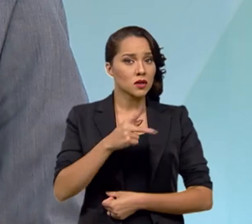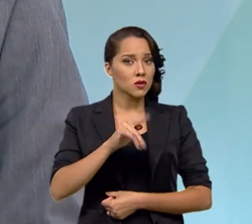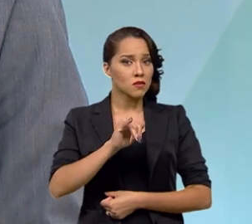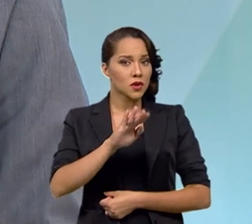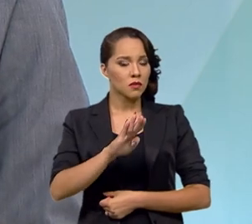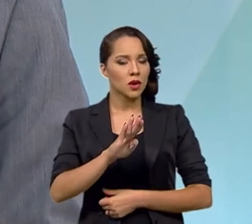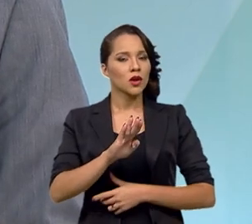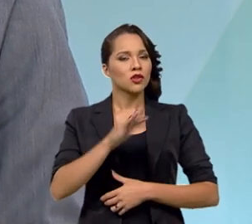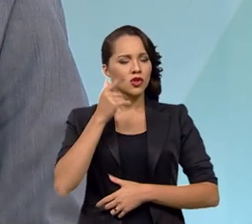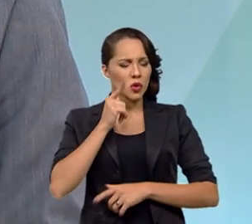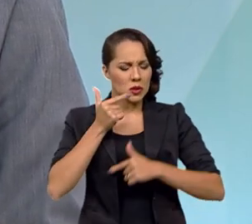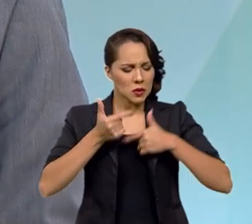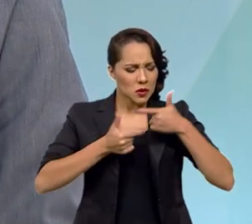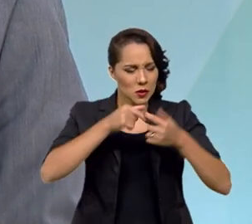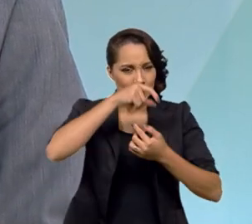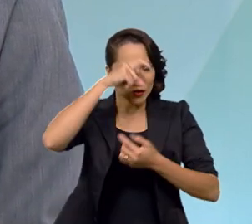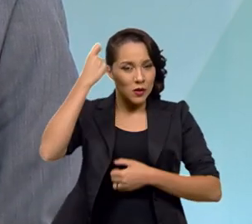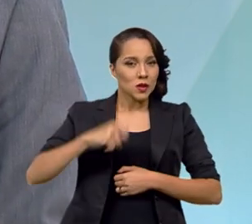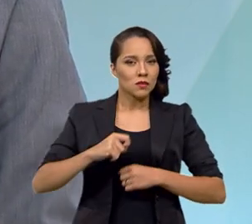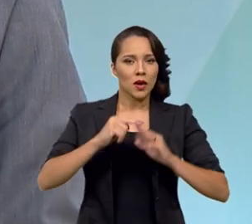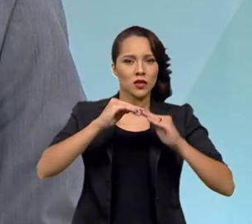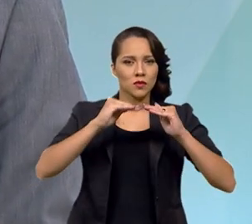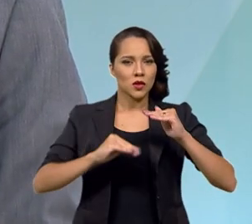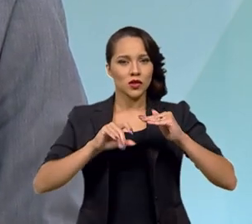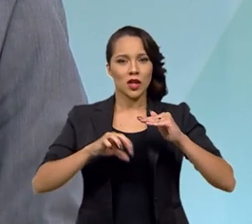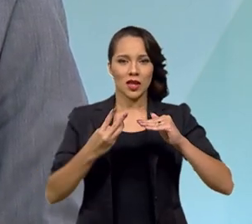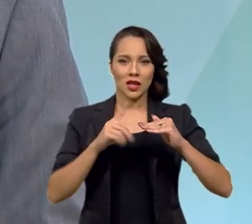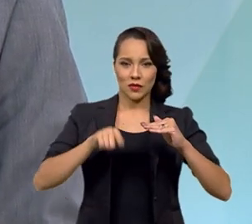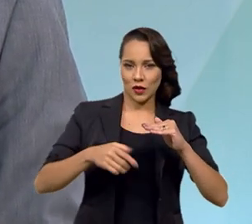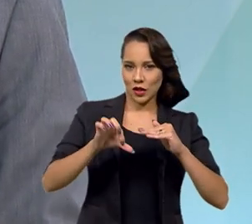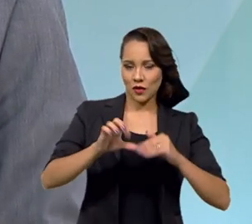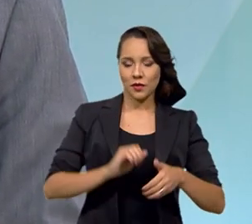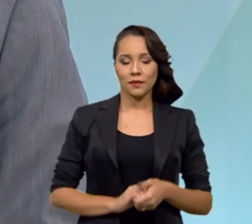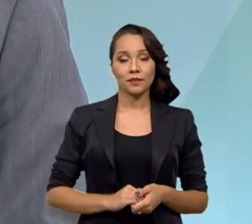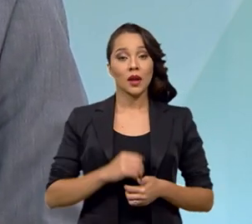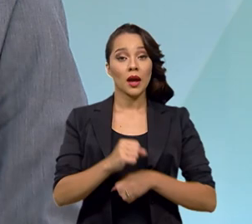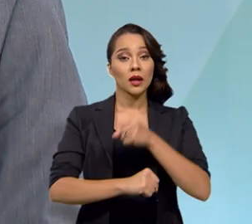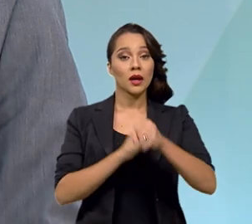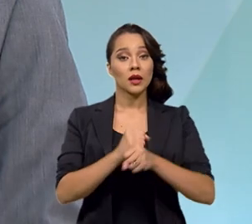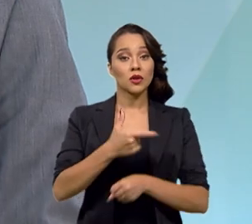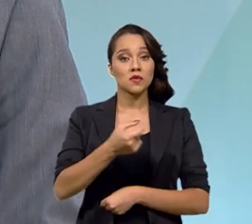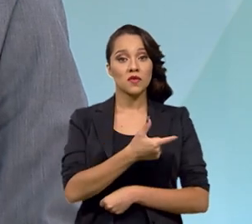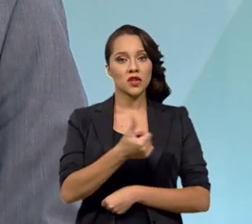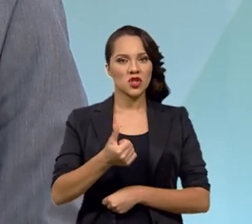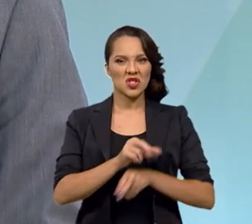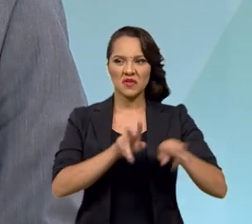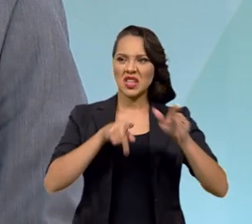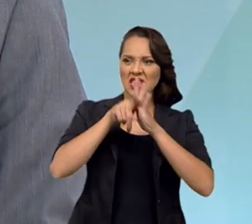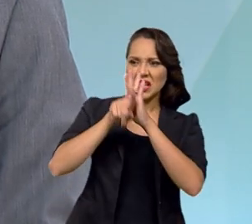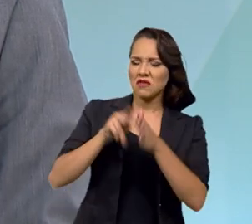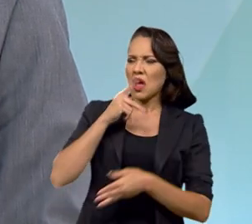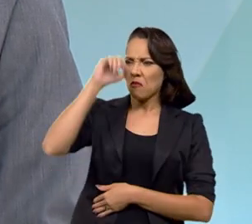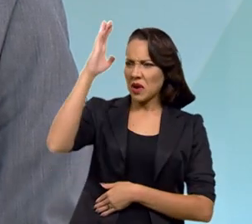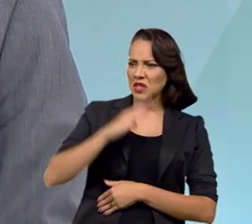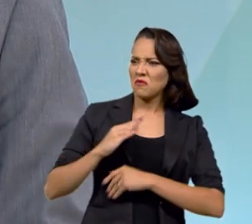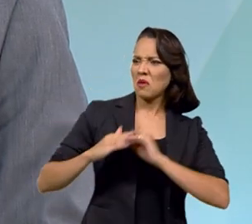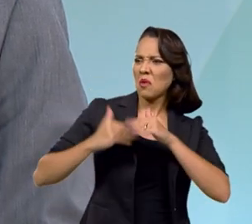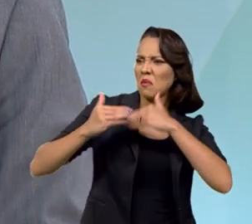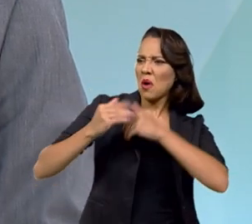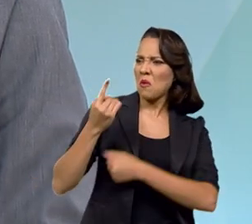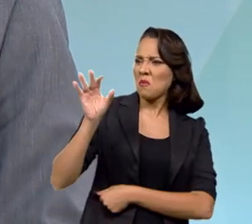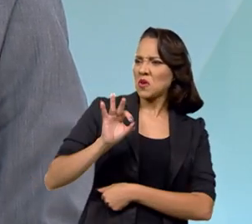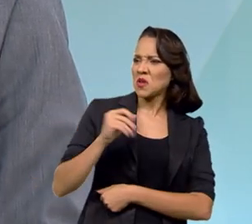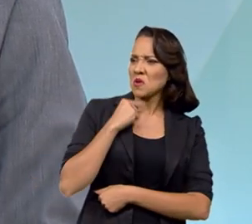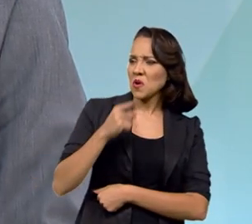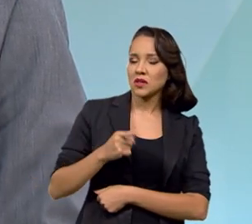nós conseguimos trabalhar para ficar isso apenas 39 em 2021 vários analistas Dizem que o Brasil minha crescer